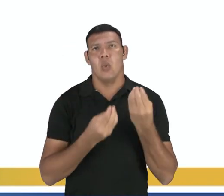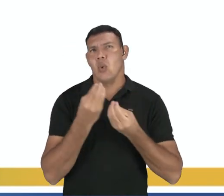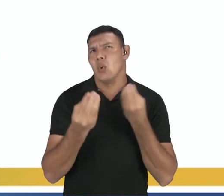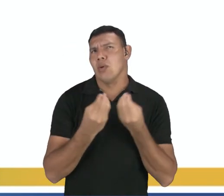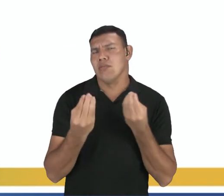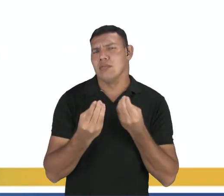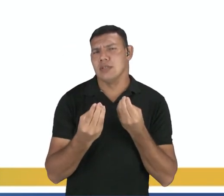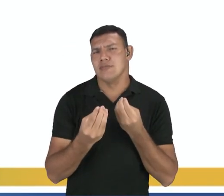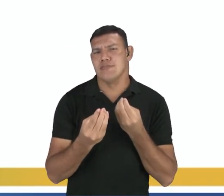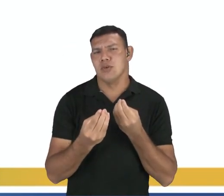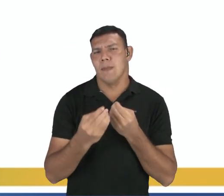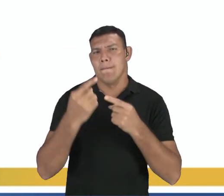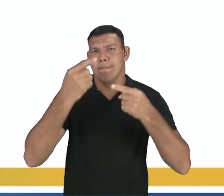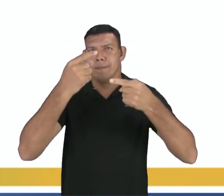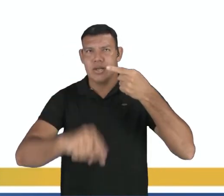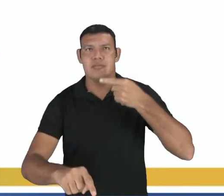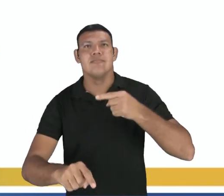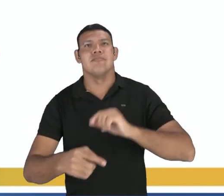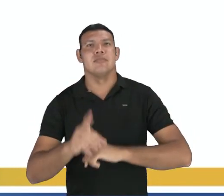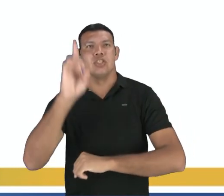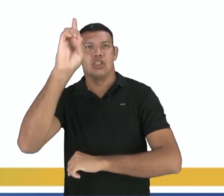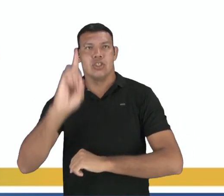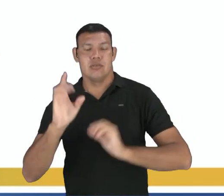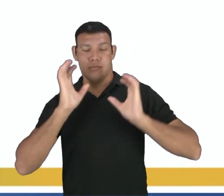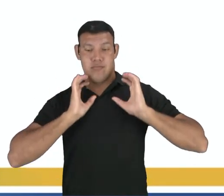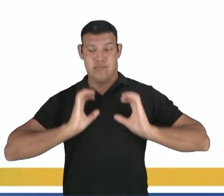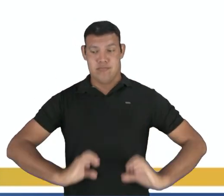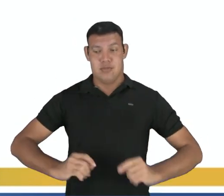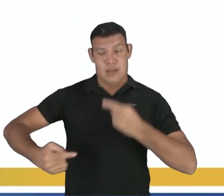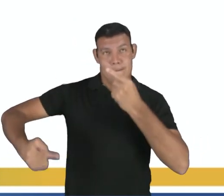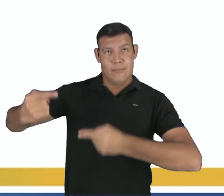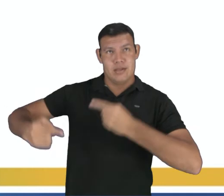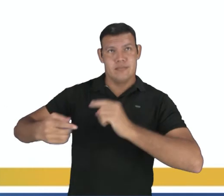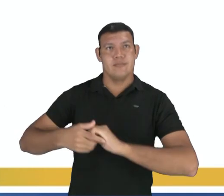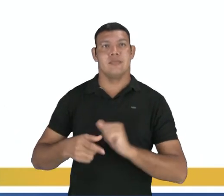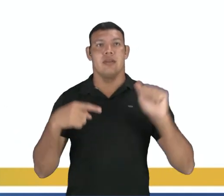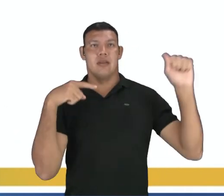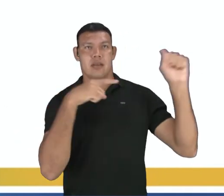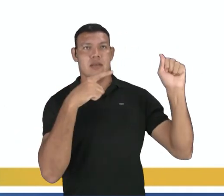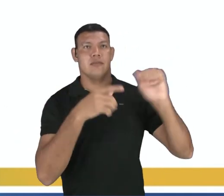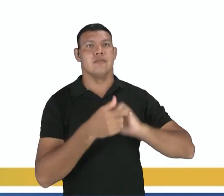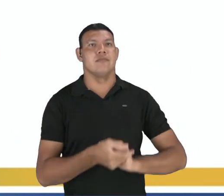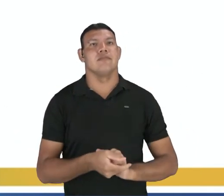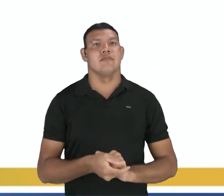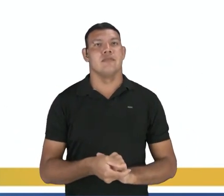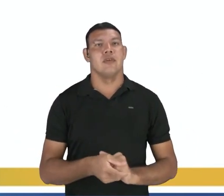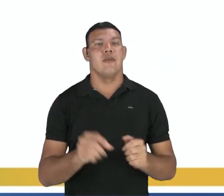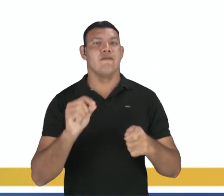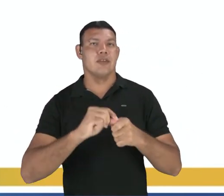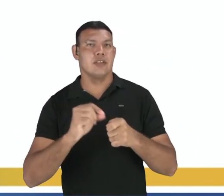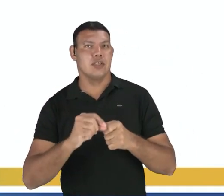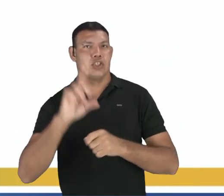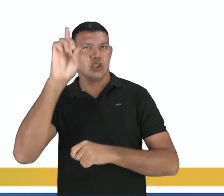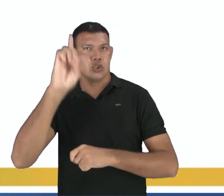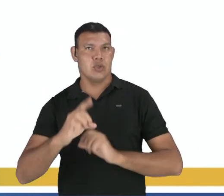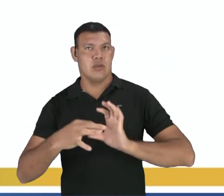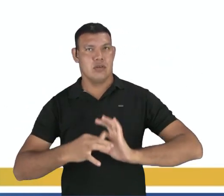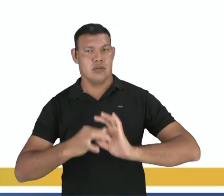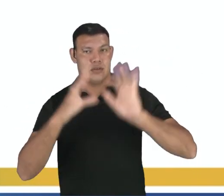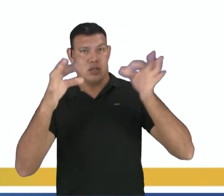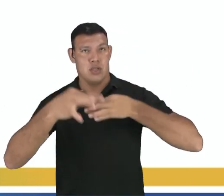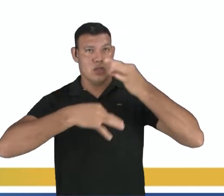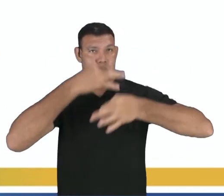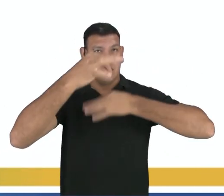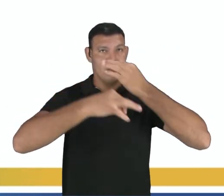seu direito à cidadania política? A. Exercendo seu direito à liberdade de expressão. B. Através do voto